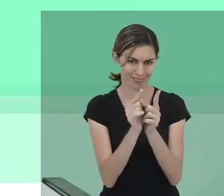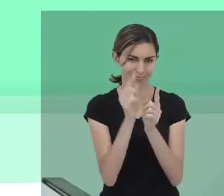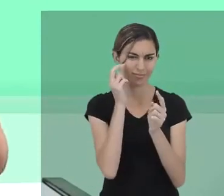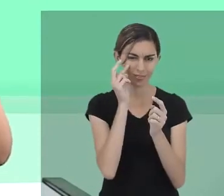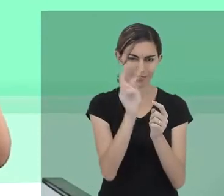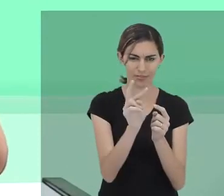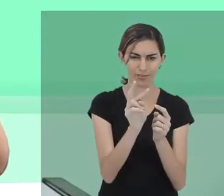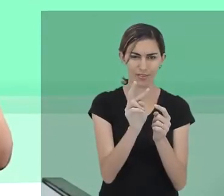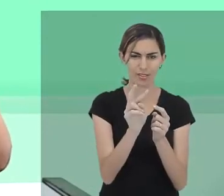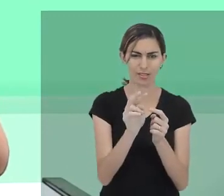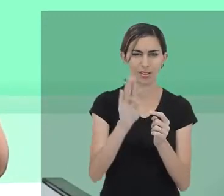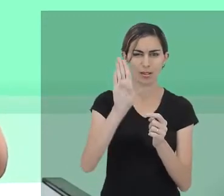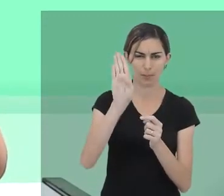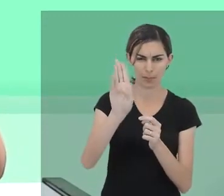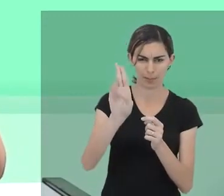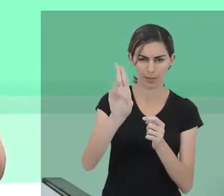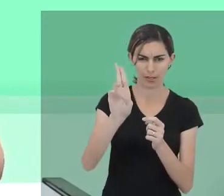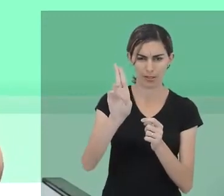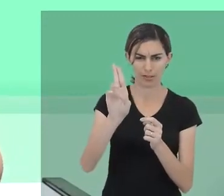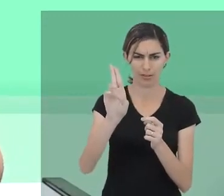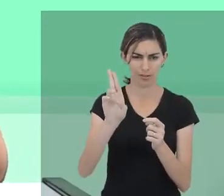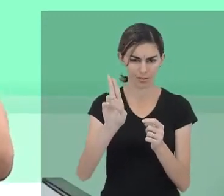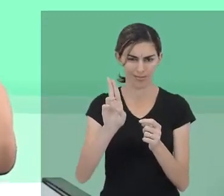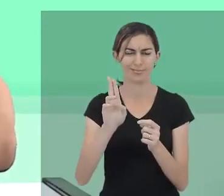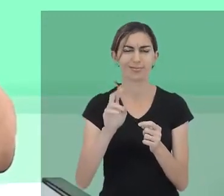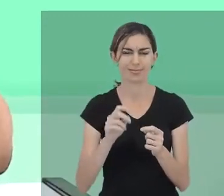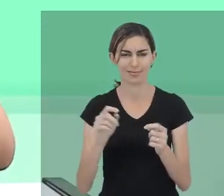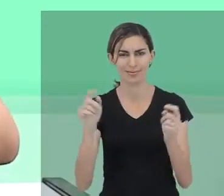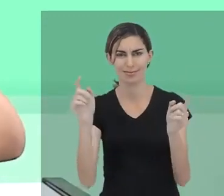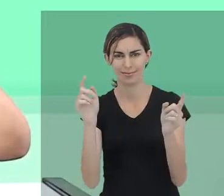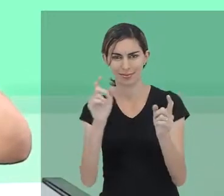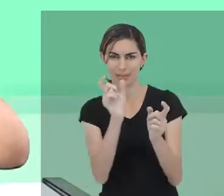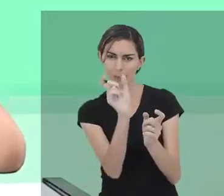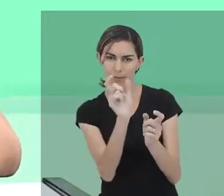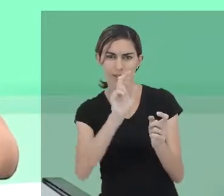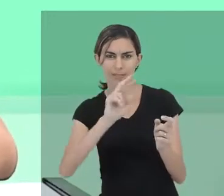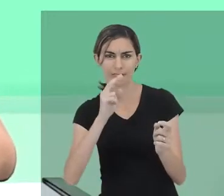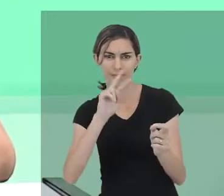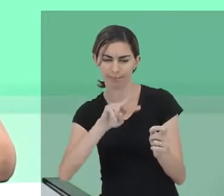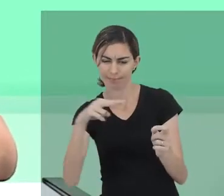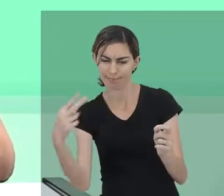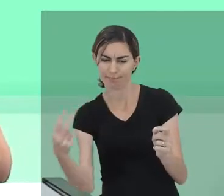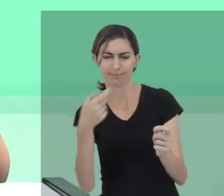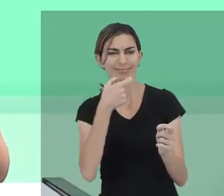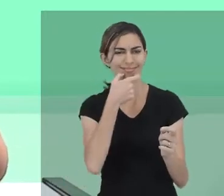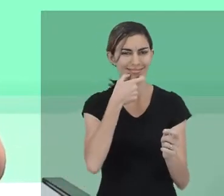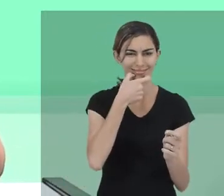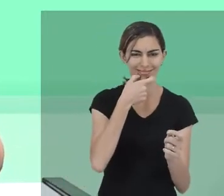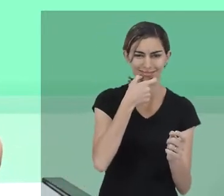de abreviação, é a letra B, o to, que seria o para, eles colocam o número 2,